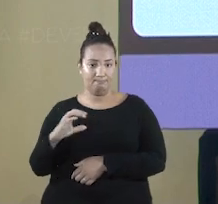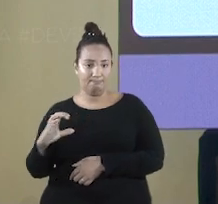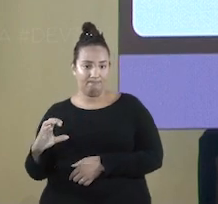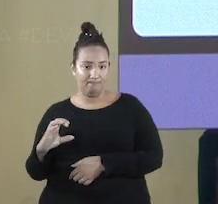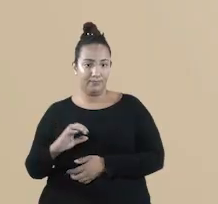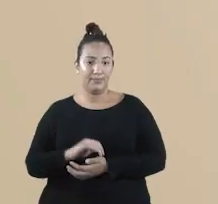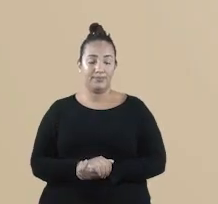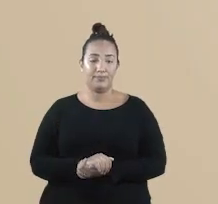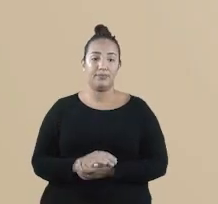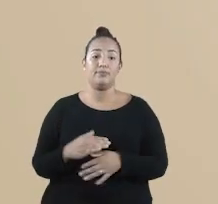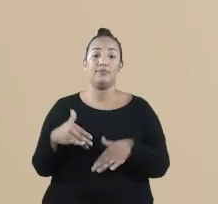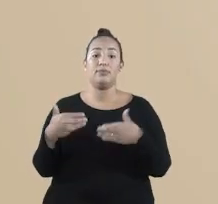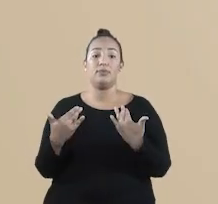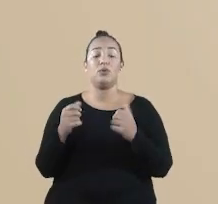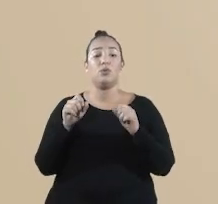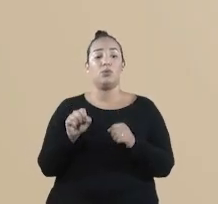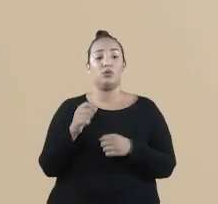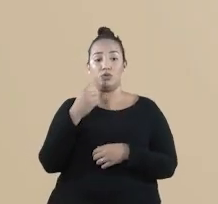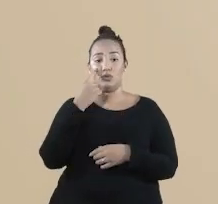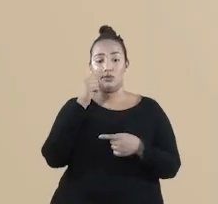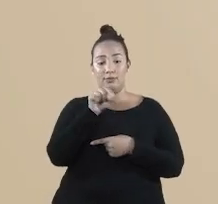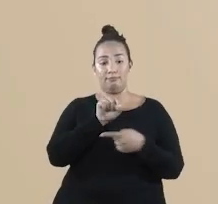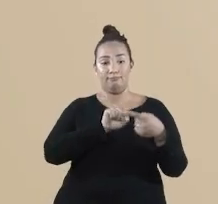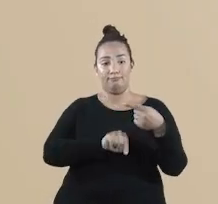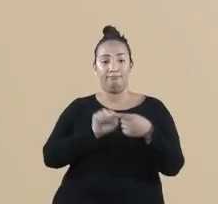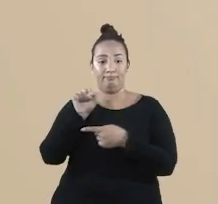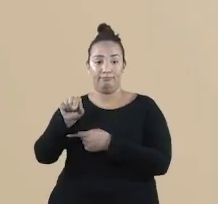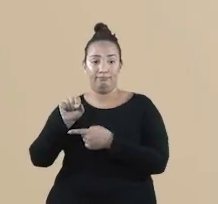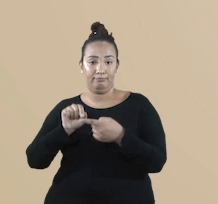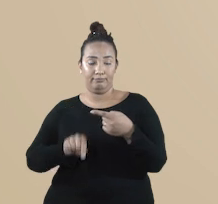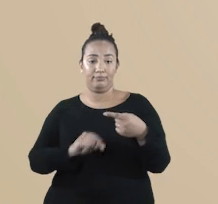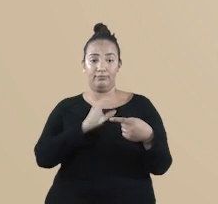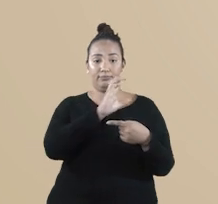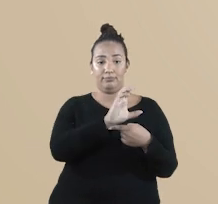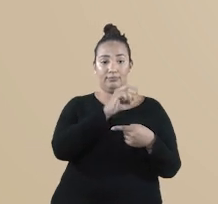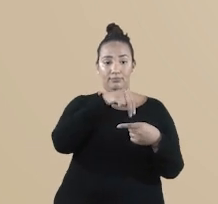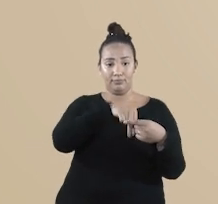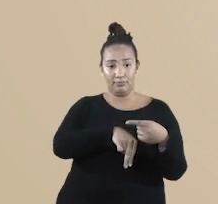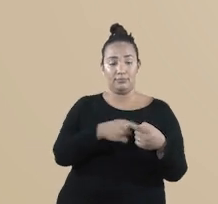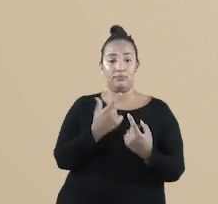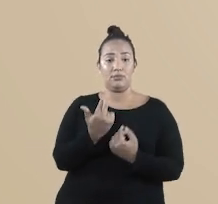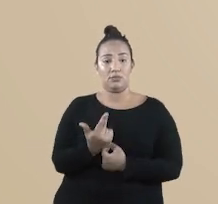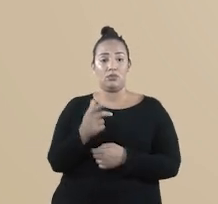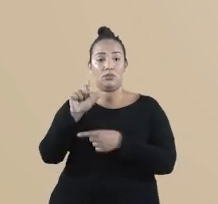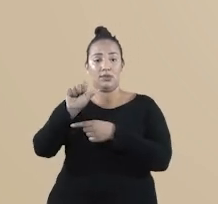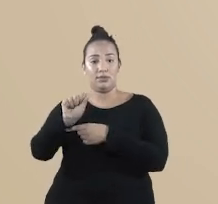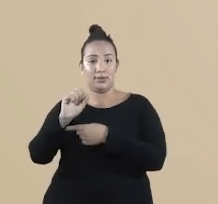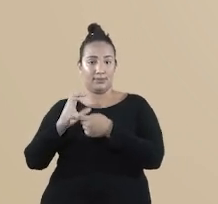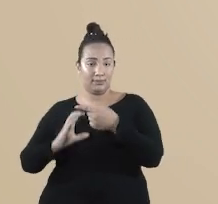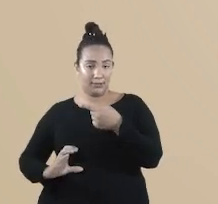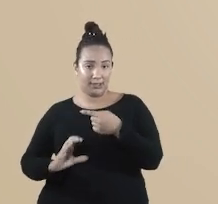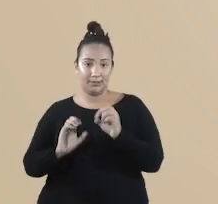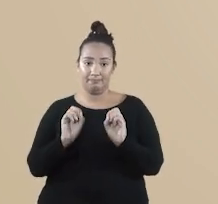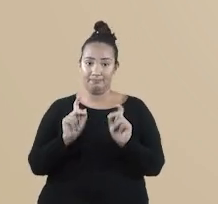para C. Podemos montar essa proporção aqui. C sobre N é igual a A